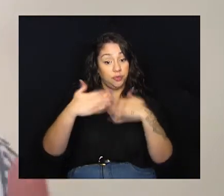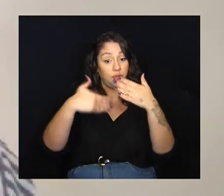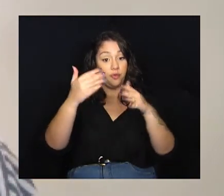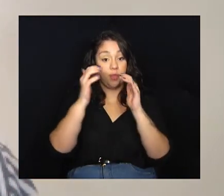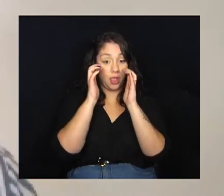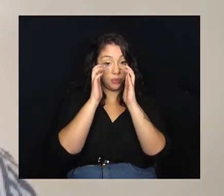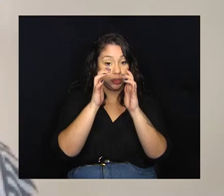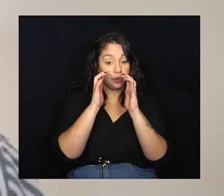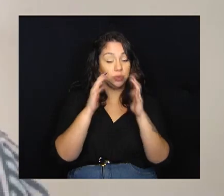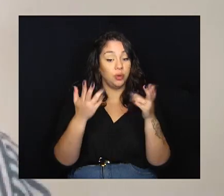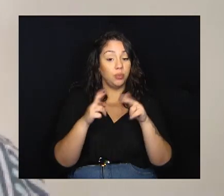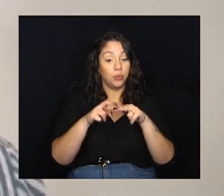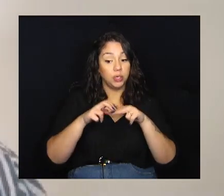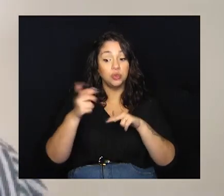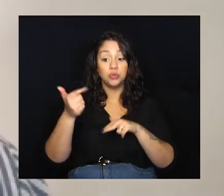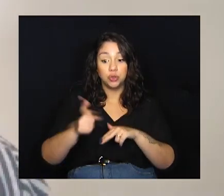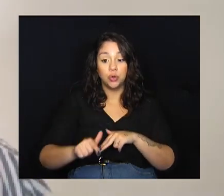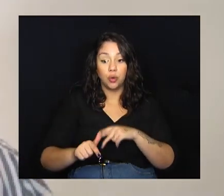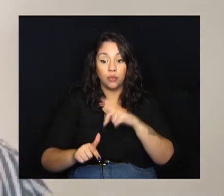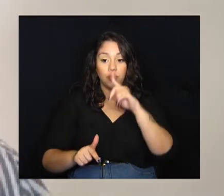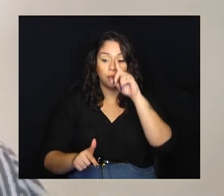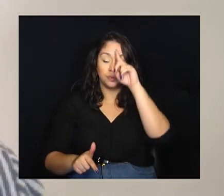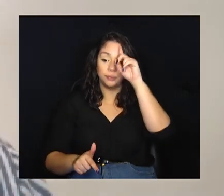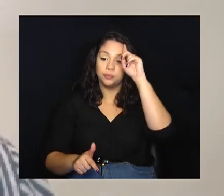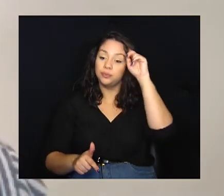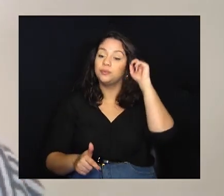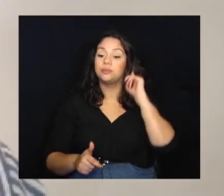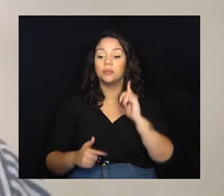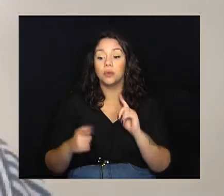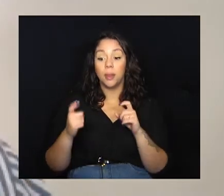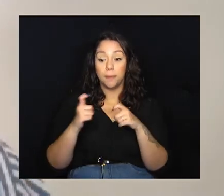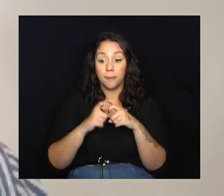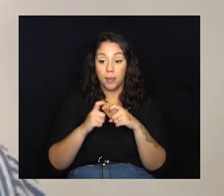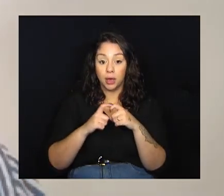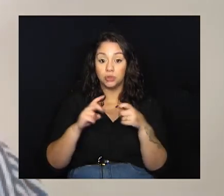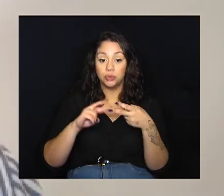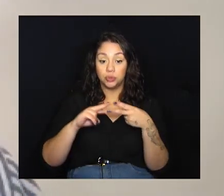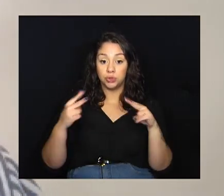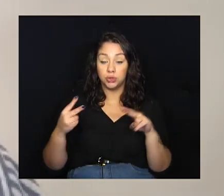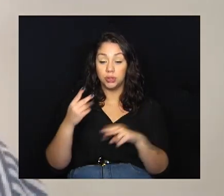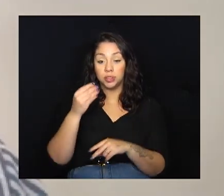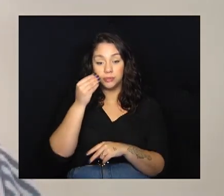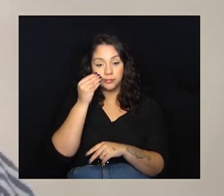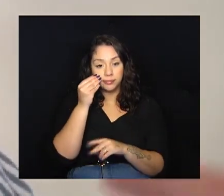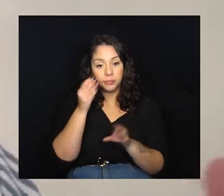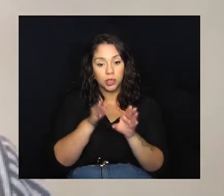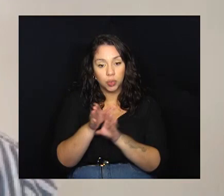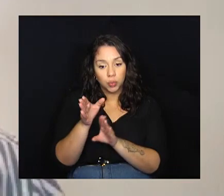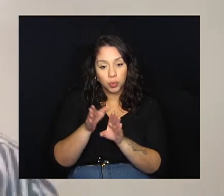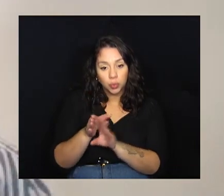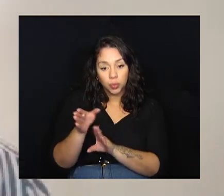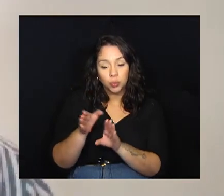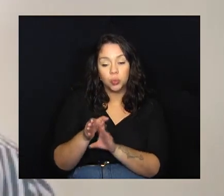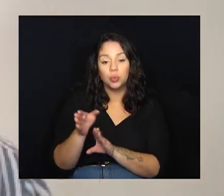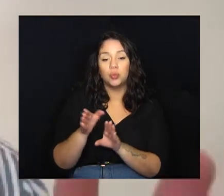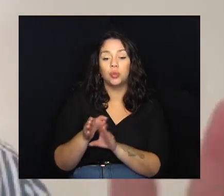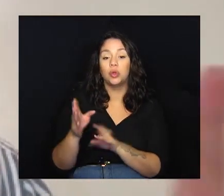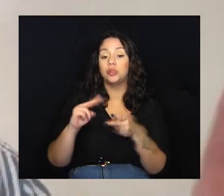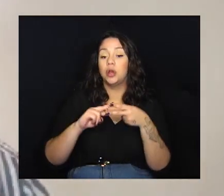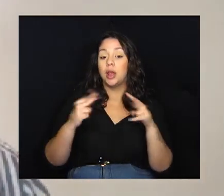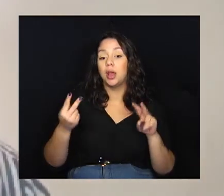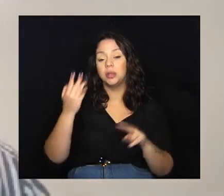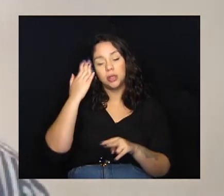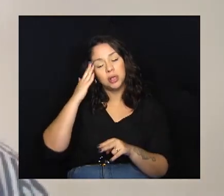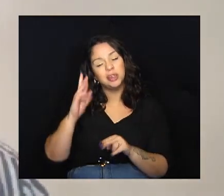então por isso que mais uma vez passar com o médico geneticista para fazer esse aconselhamento genético e entender as diferenças